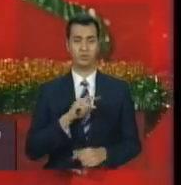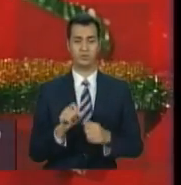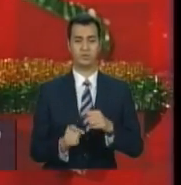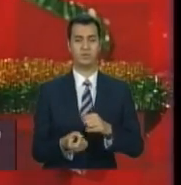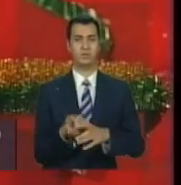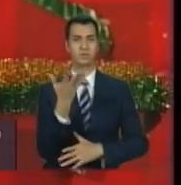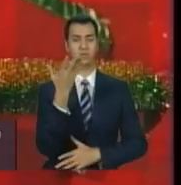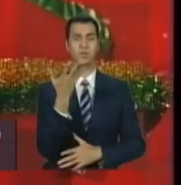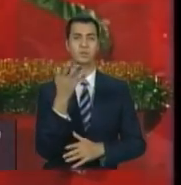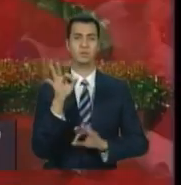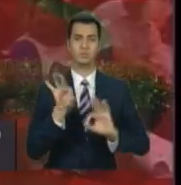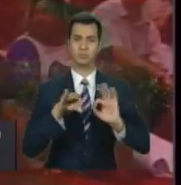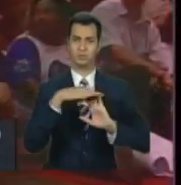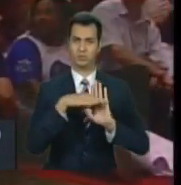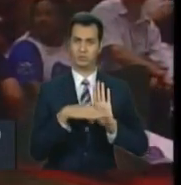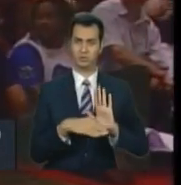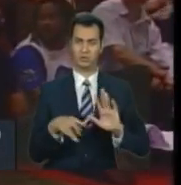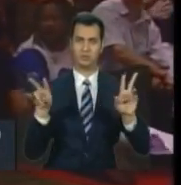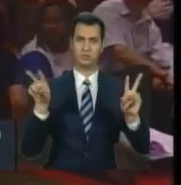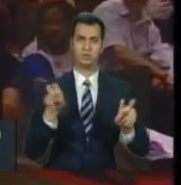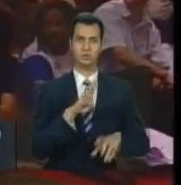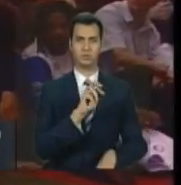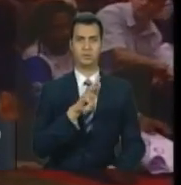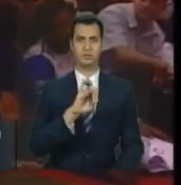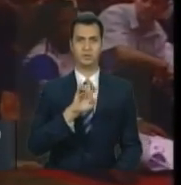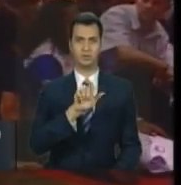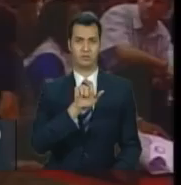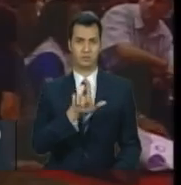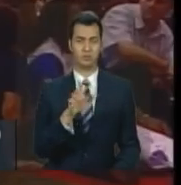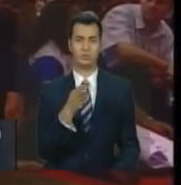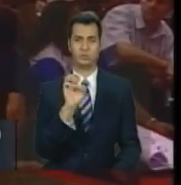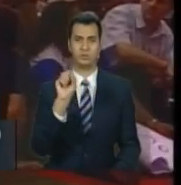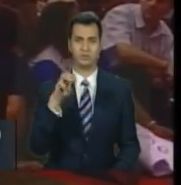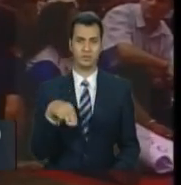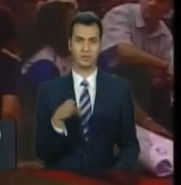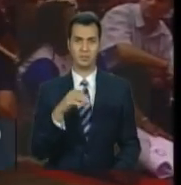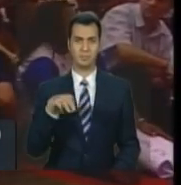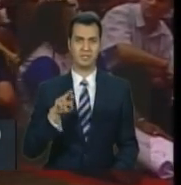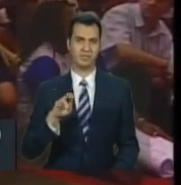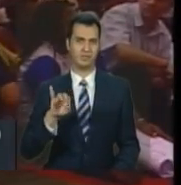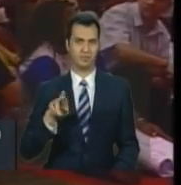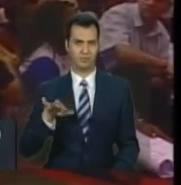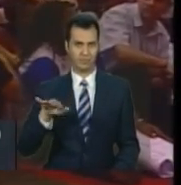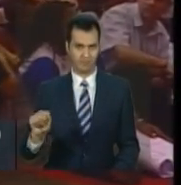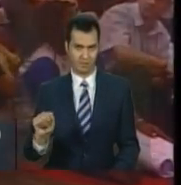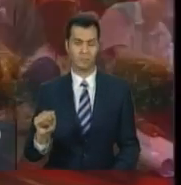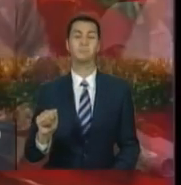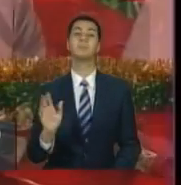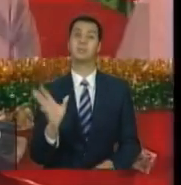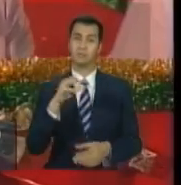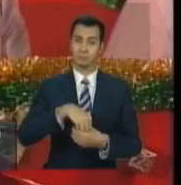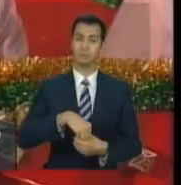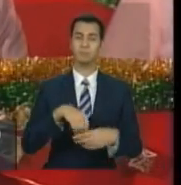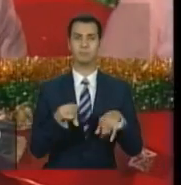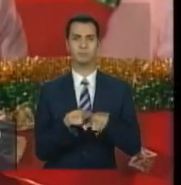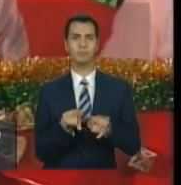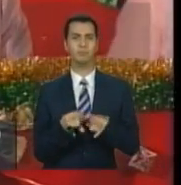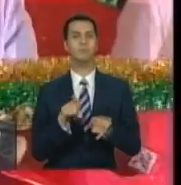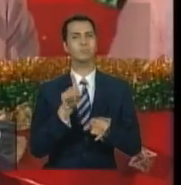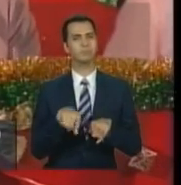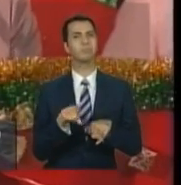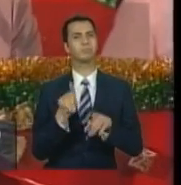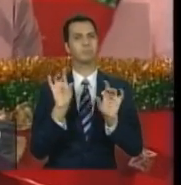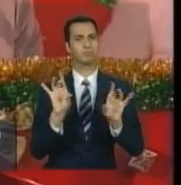Miséria, e dentro dele a questão dos catadores e dos moradores de rua.